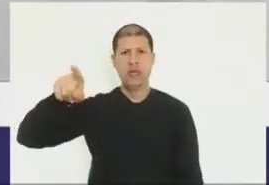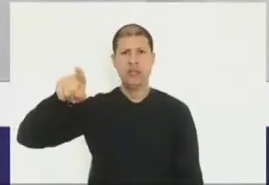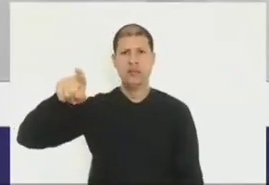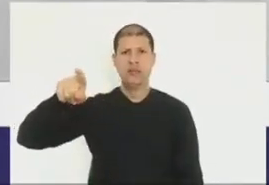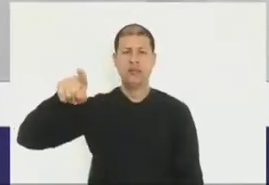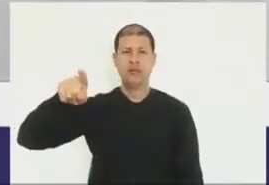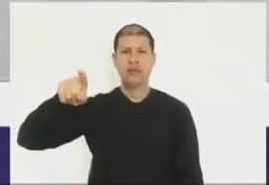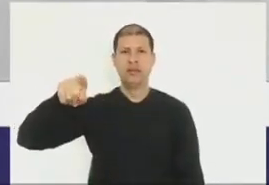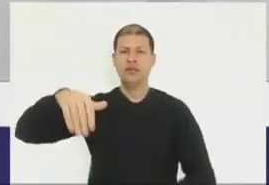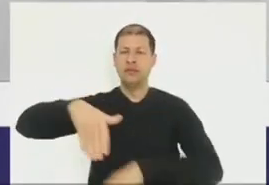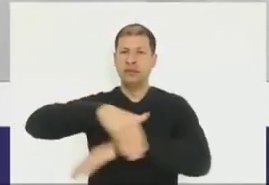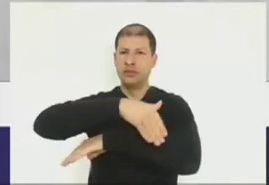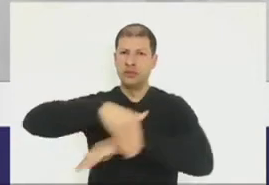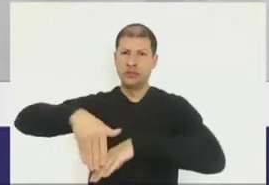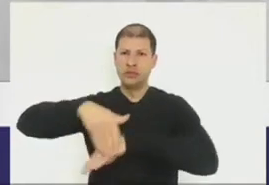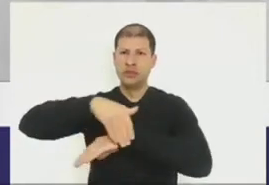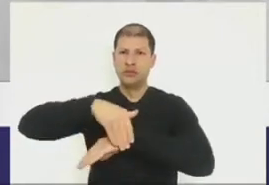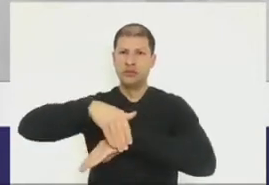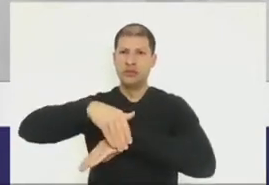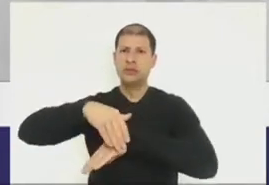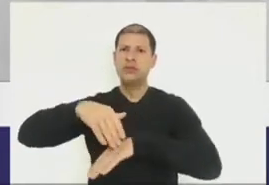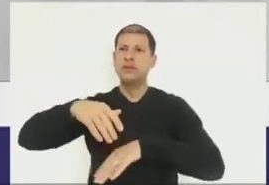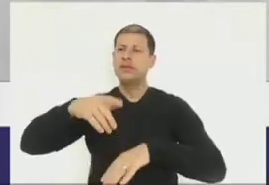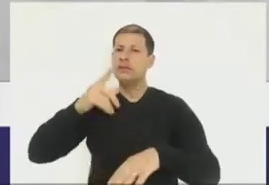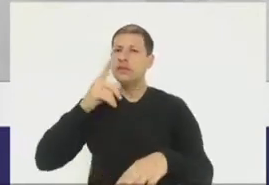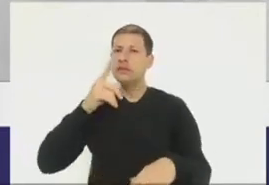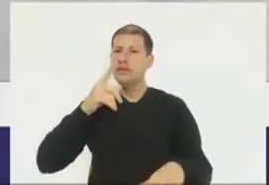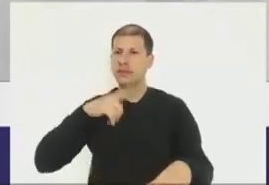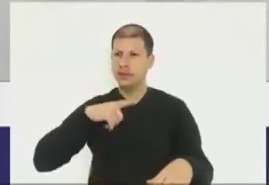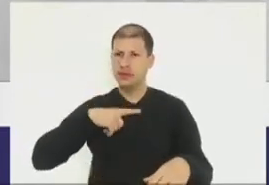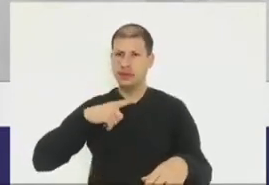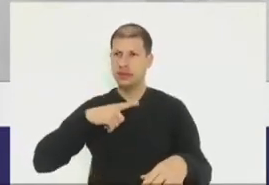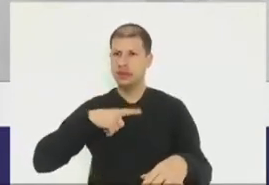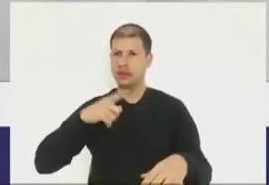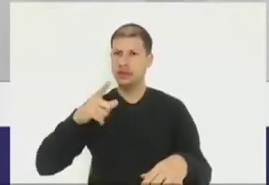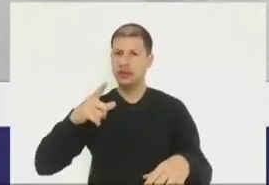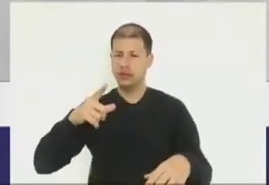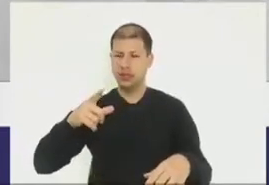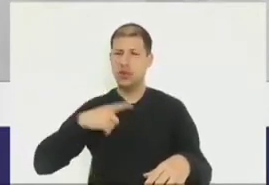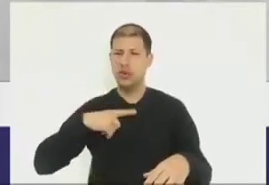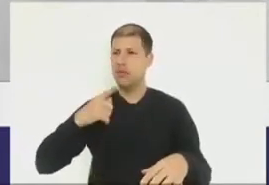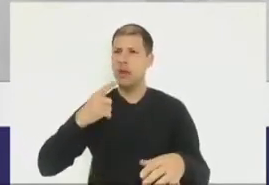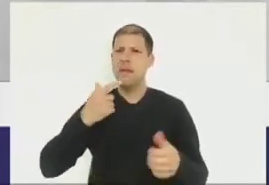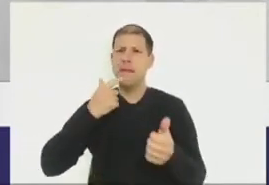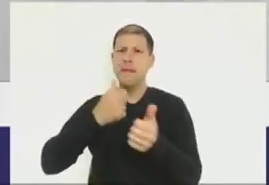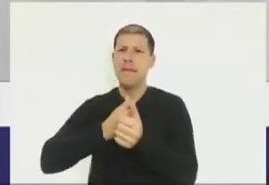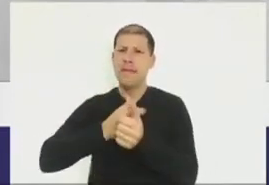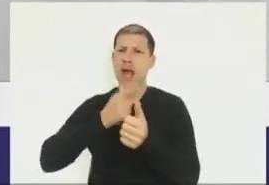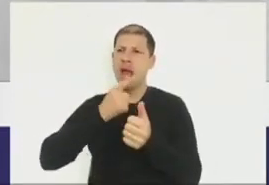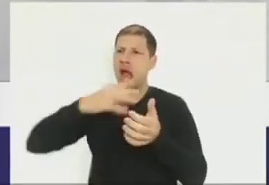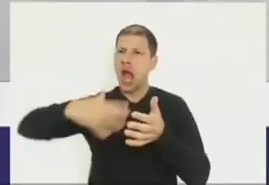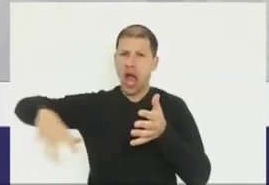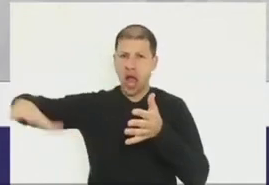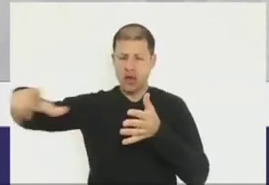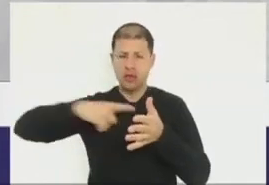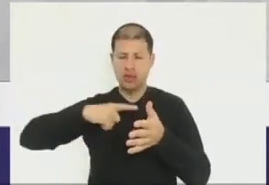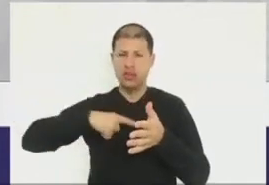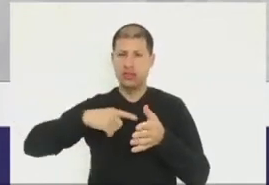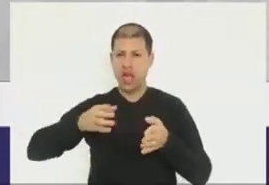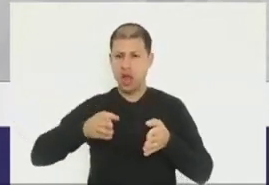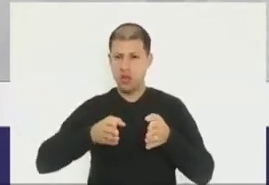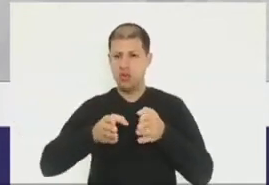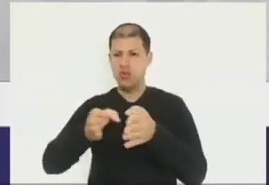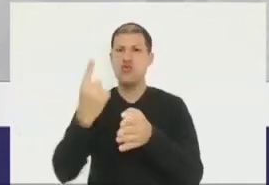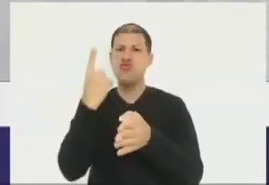a Rua da Orla. A Rua da Orla é uma mão só. E